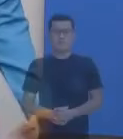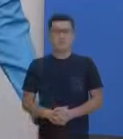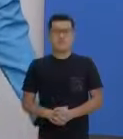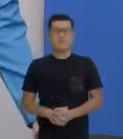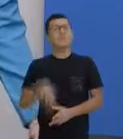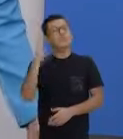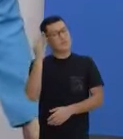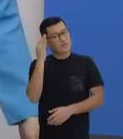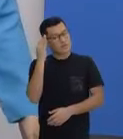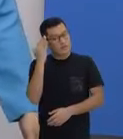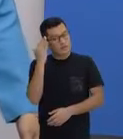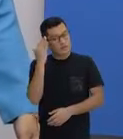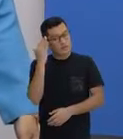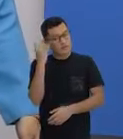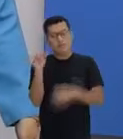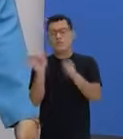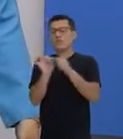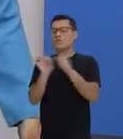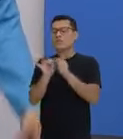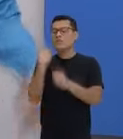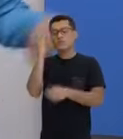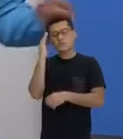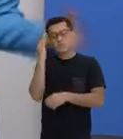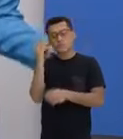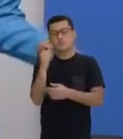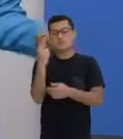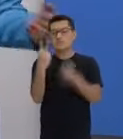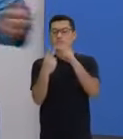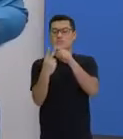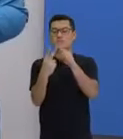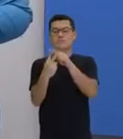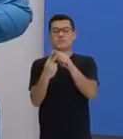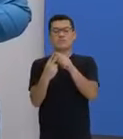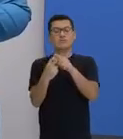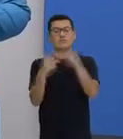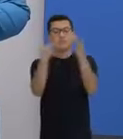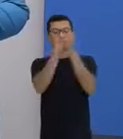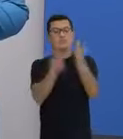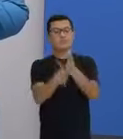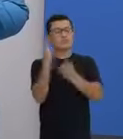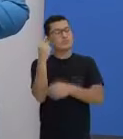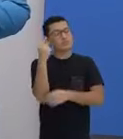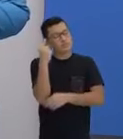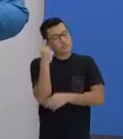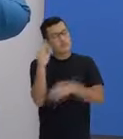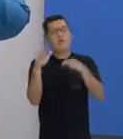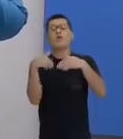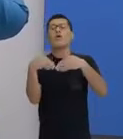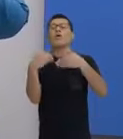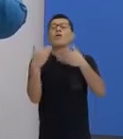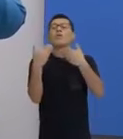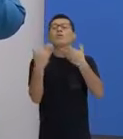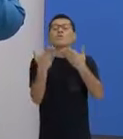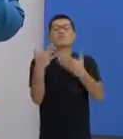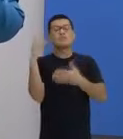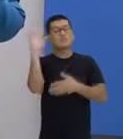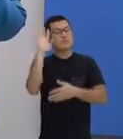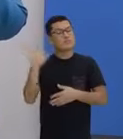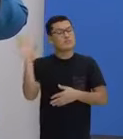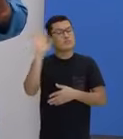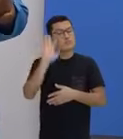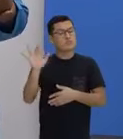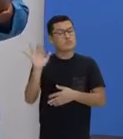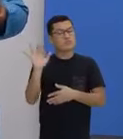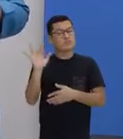a entender e se fazer entender são duas propostas que Nós pensamos quando imaginamos o